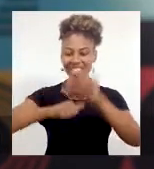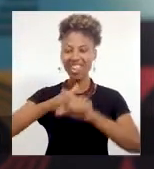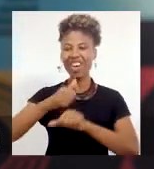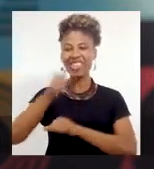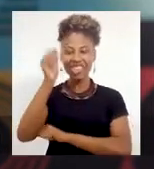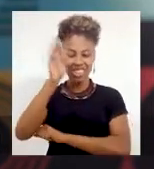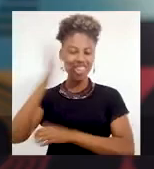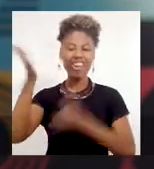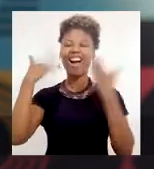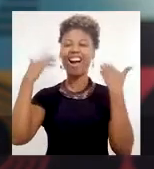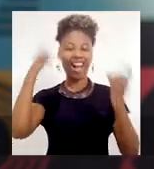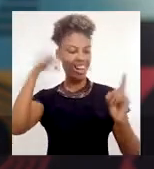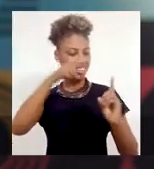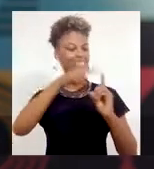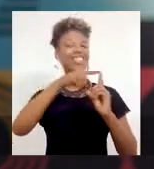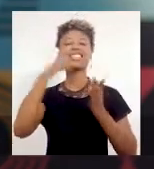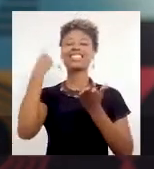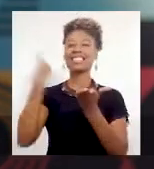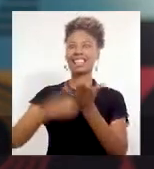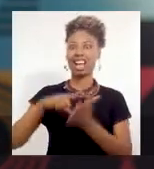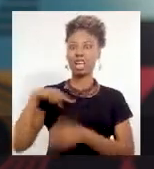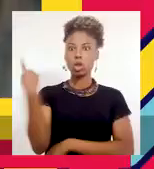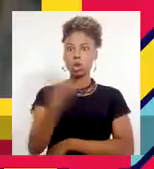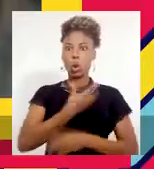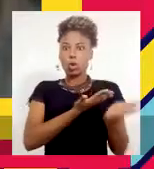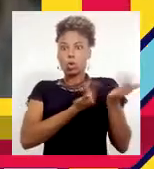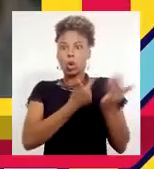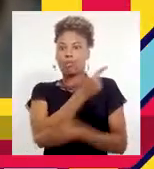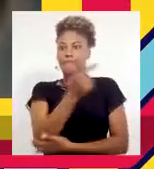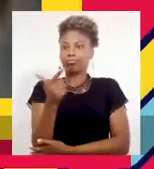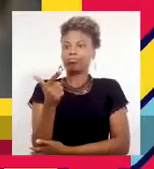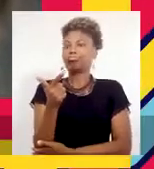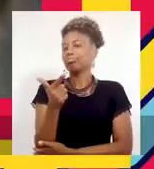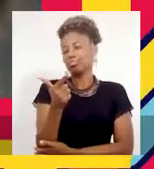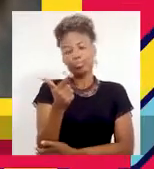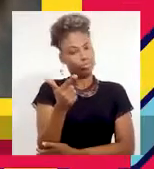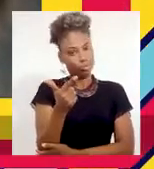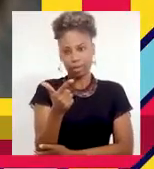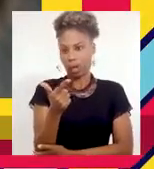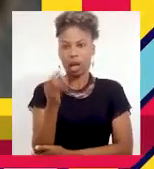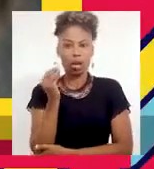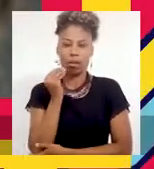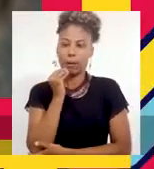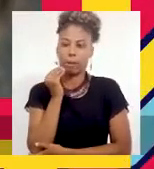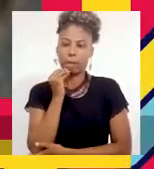com ar-condicionado é mais uma missão que eu vou cumprir. Nós jovens não temos muita